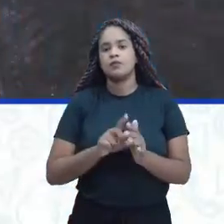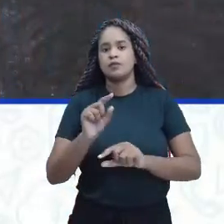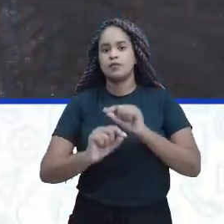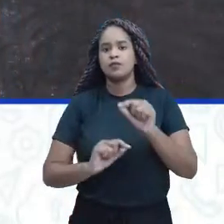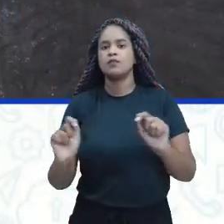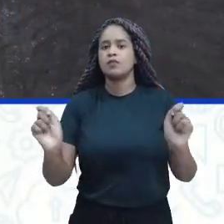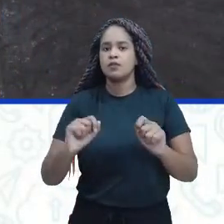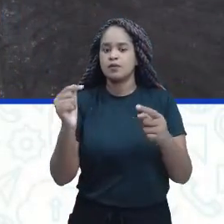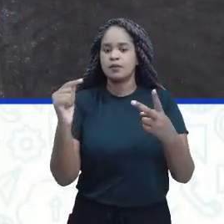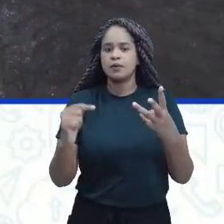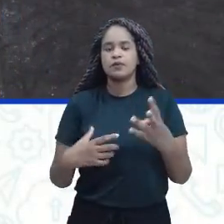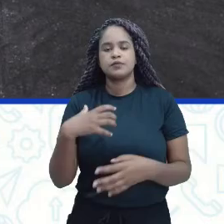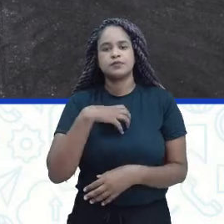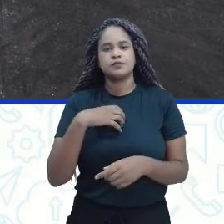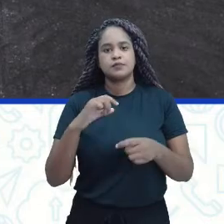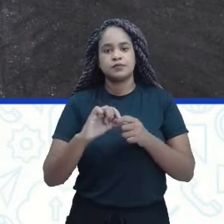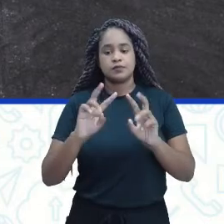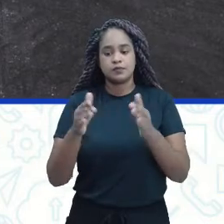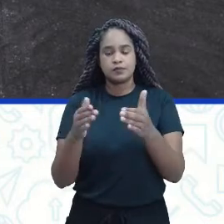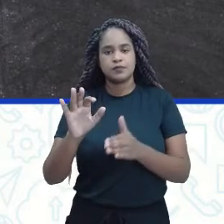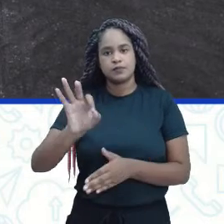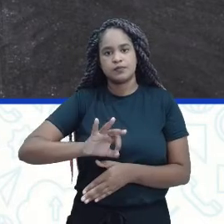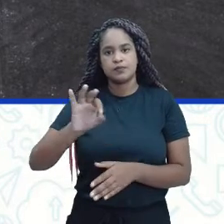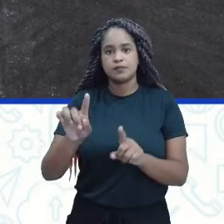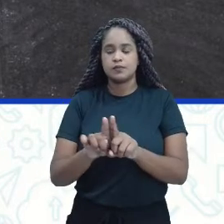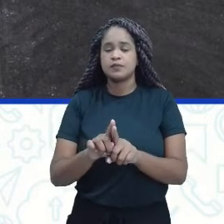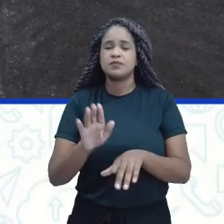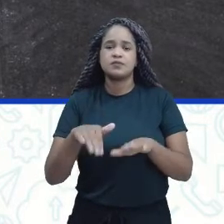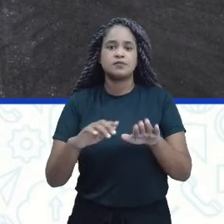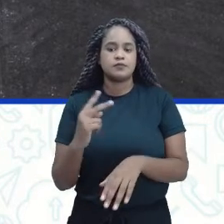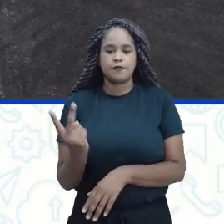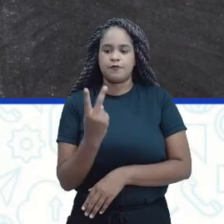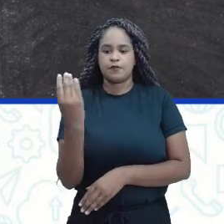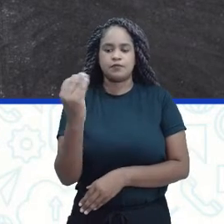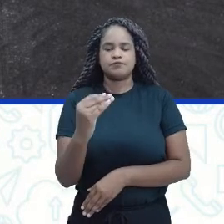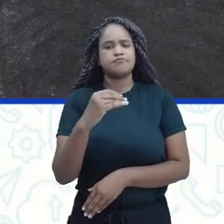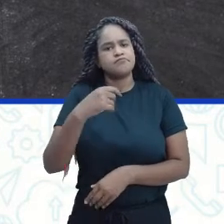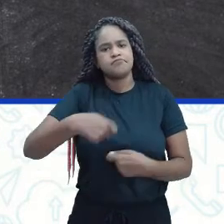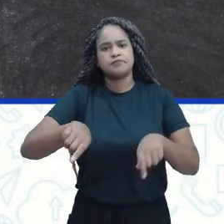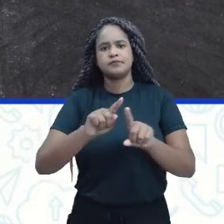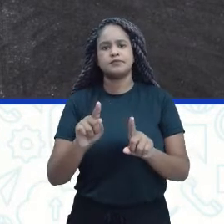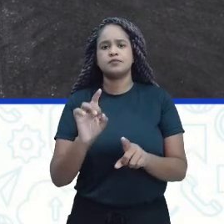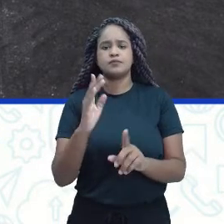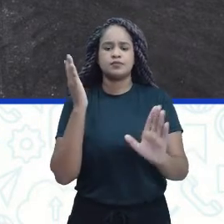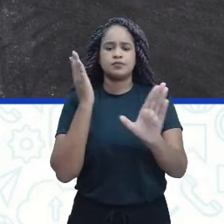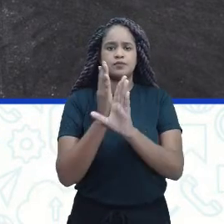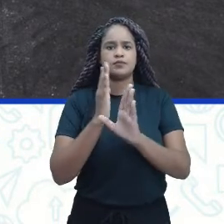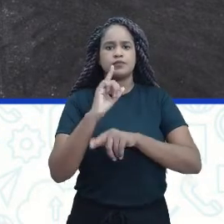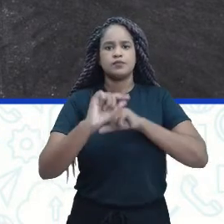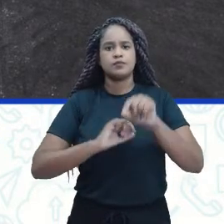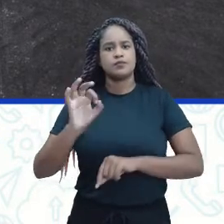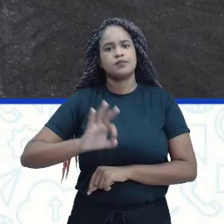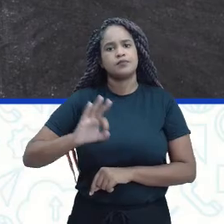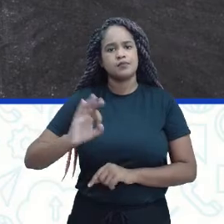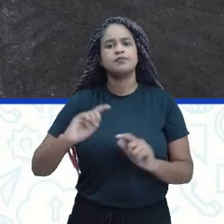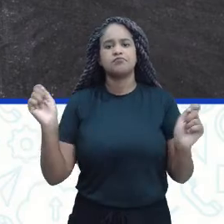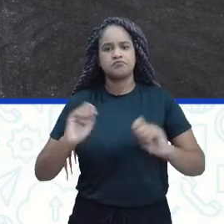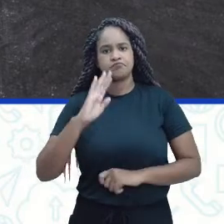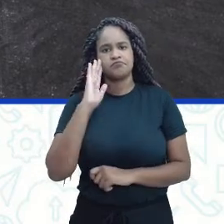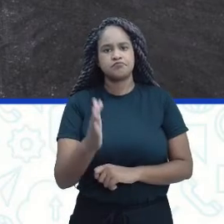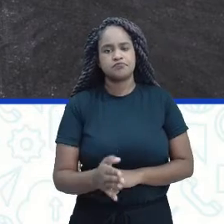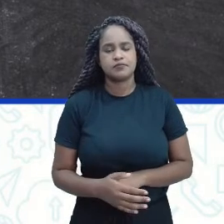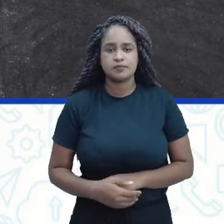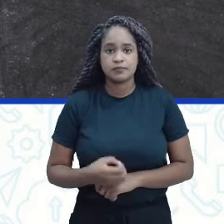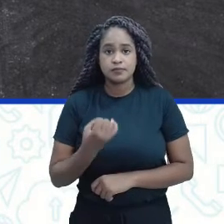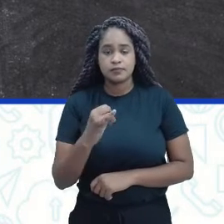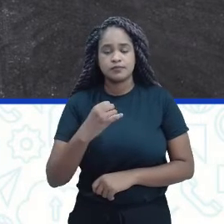relacionado à porcentagem. E a gente pode nem atribuir um valor, a gente pode apenas encontrar aí o percentual, certo?